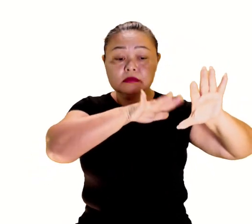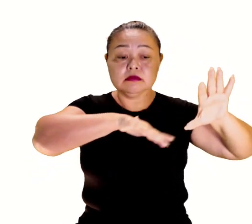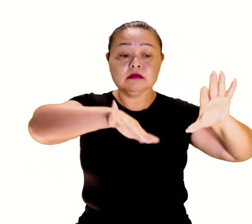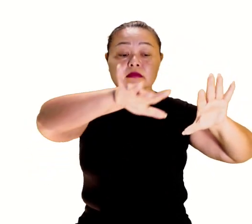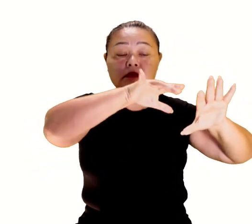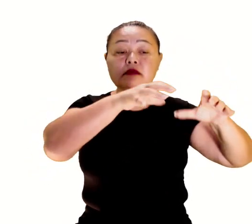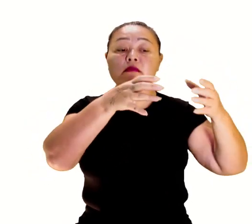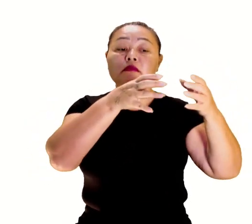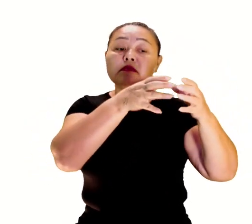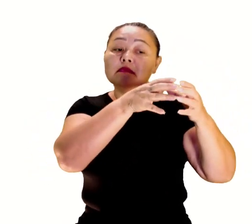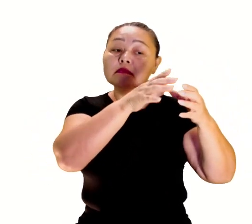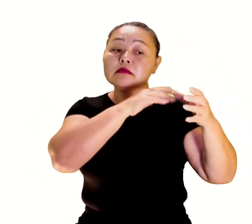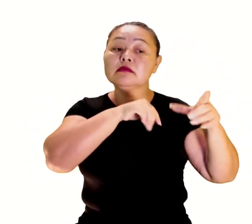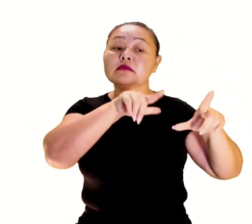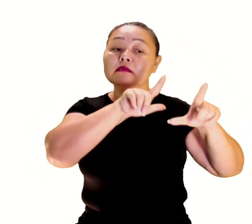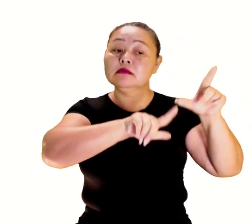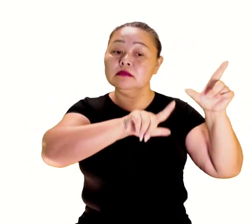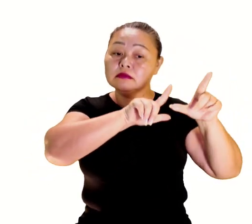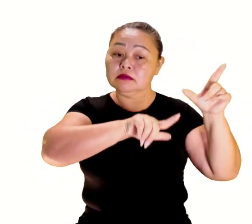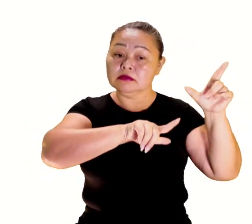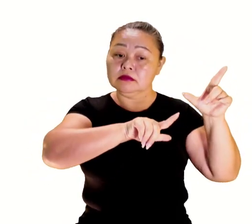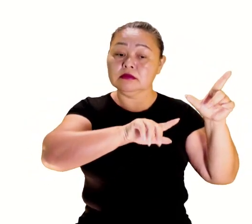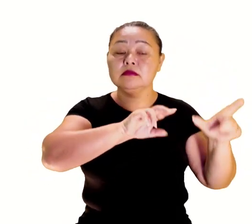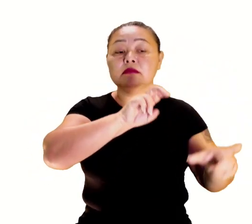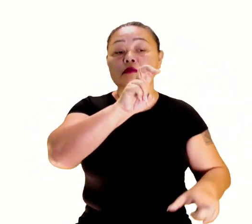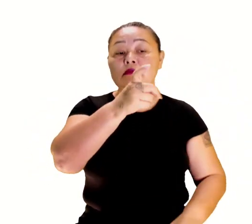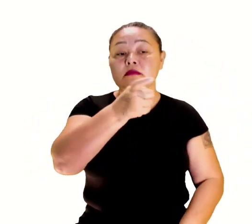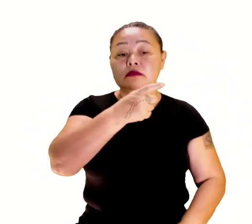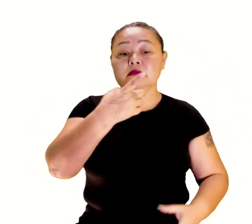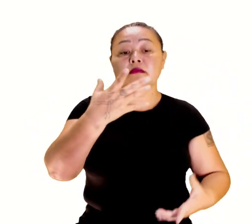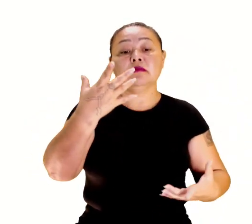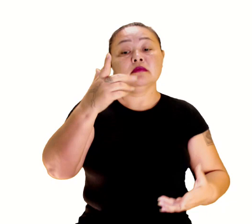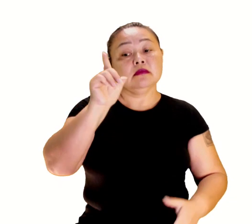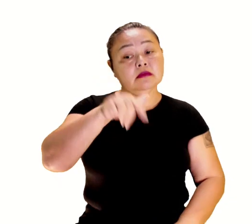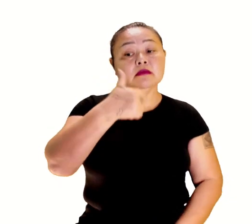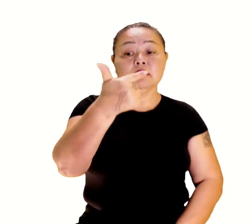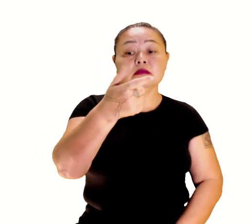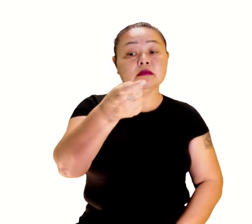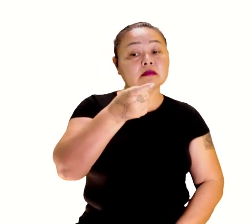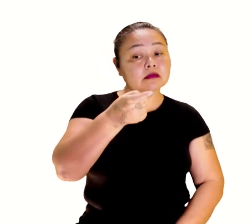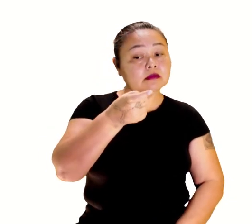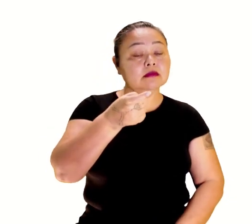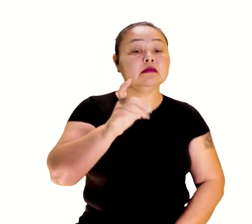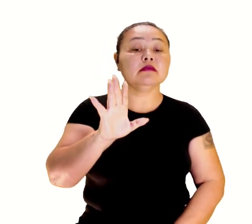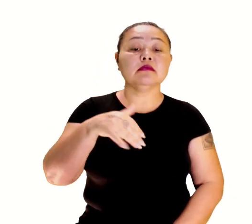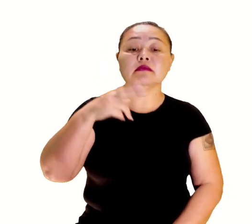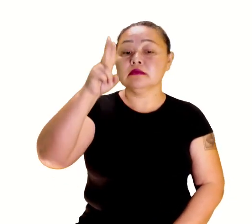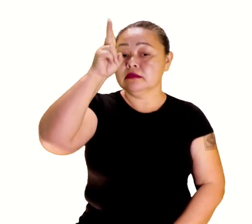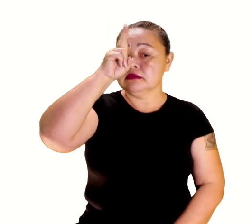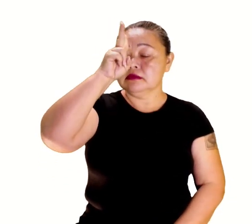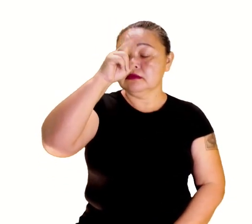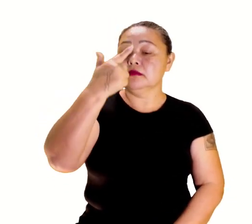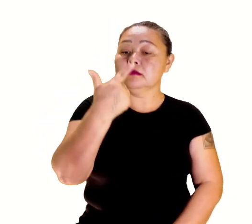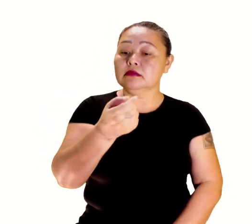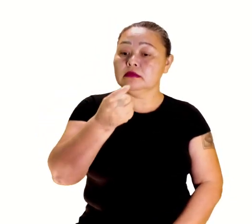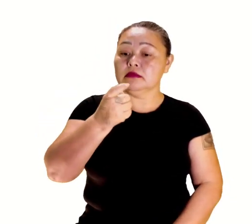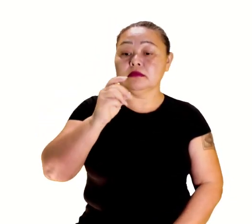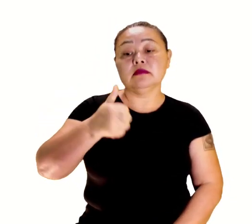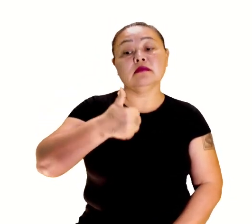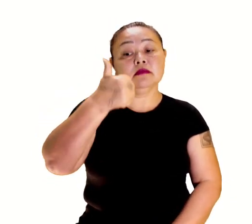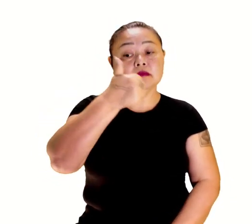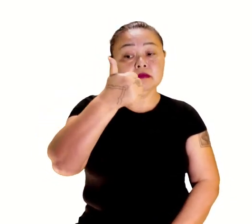que possuem incógnita. 5x e 2x. Lembrando que o 2x está no segundo